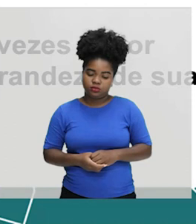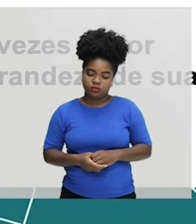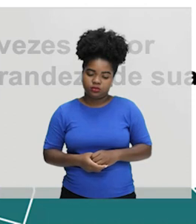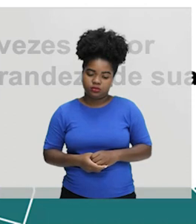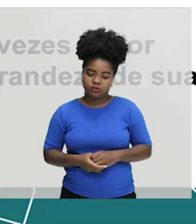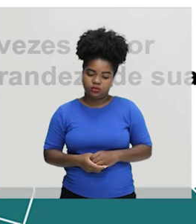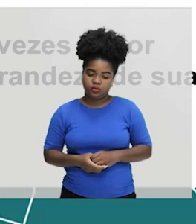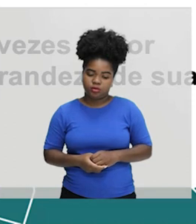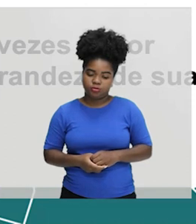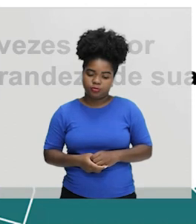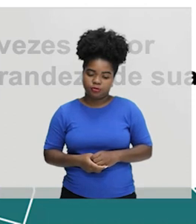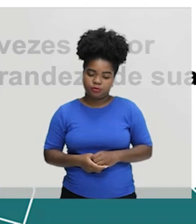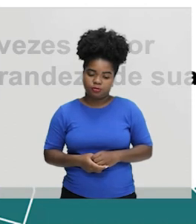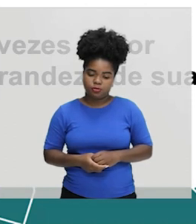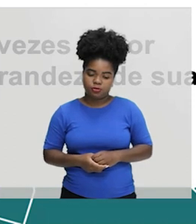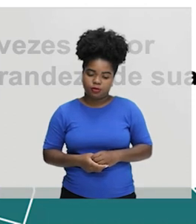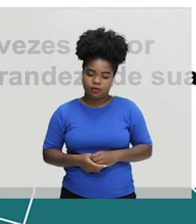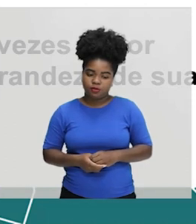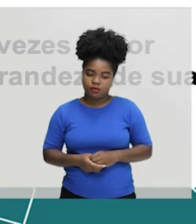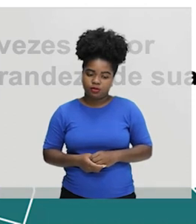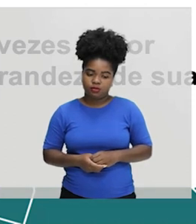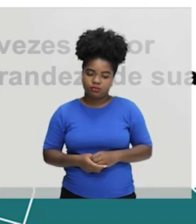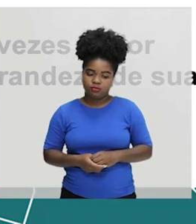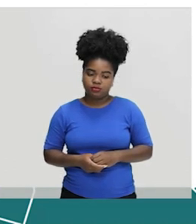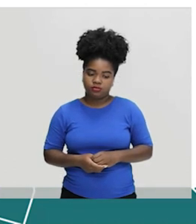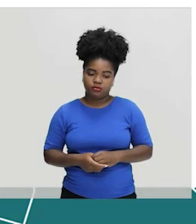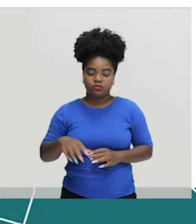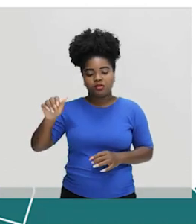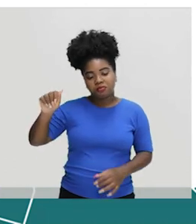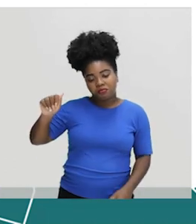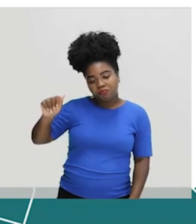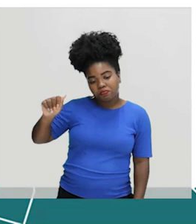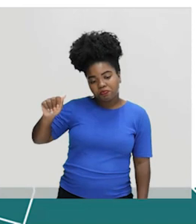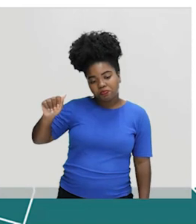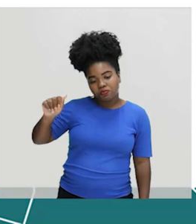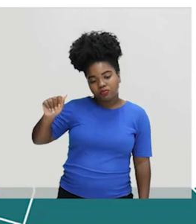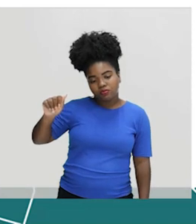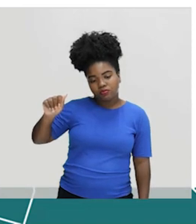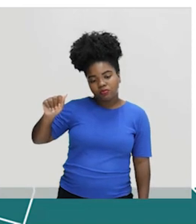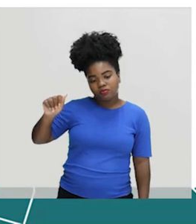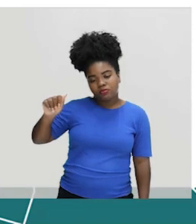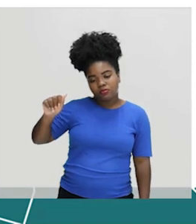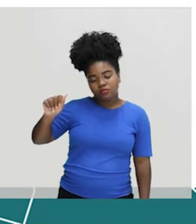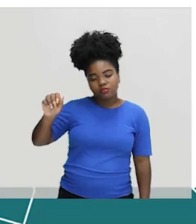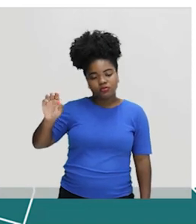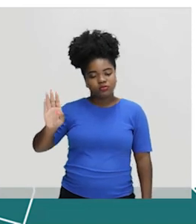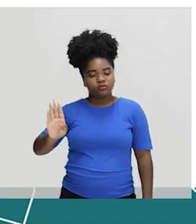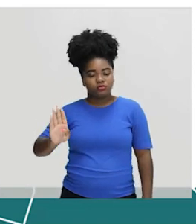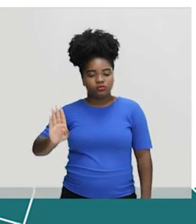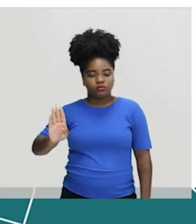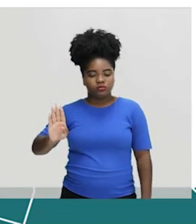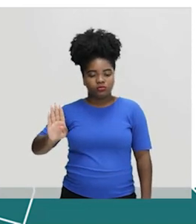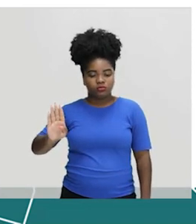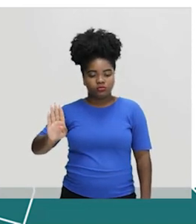de grandeza de luminosidade certo vai ser eh 20.000 vezes a luminosidade do Sol